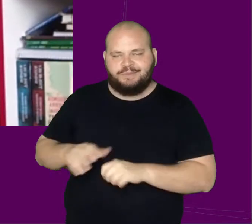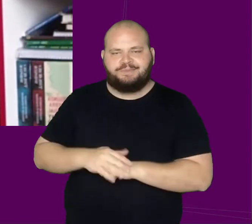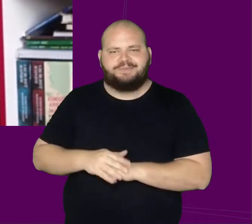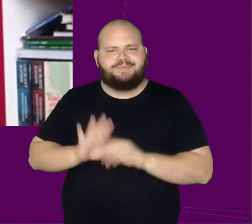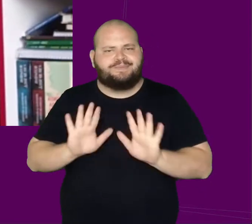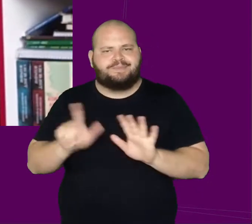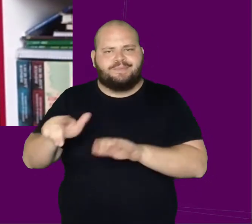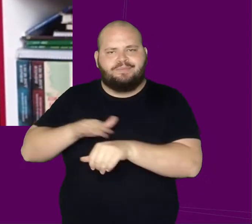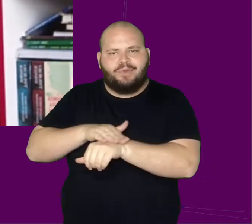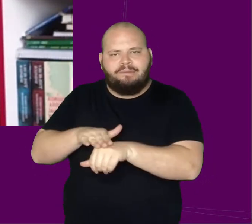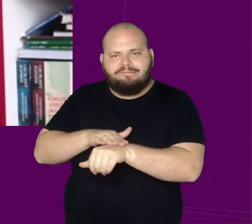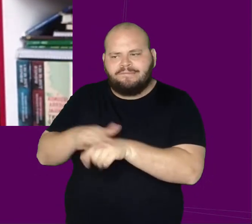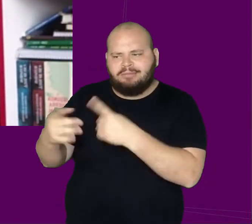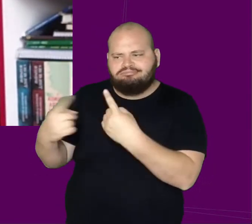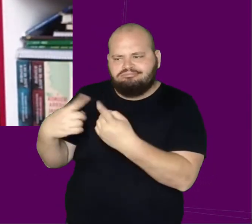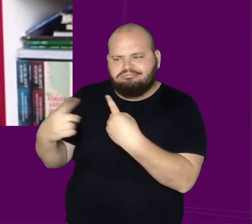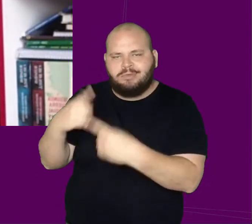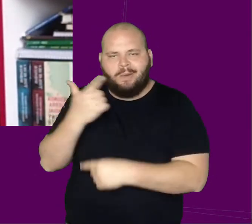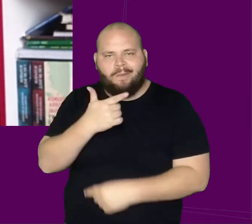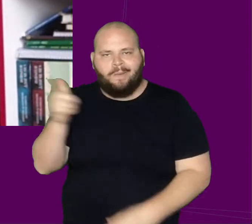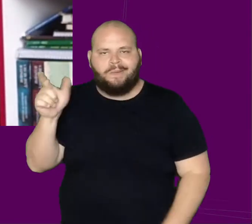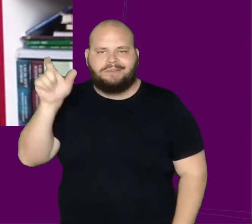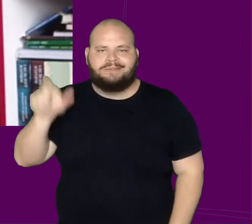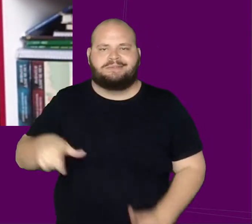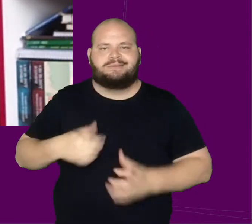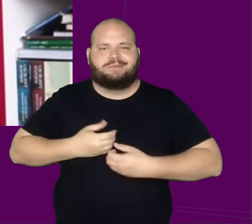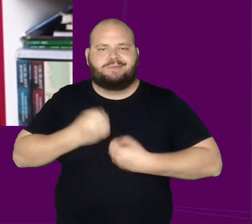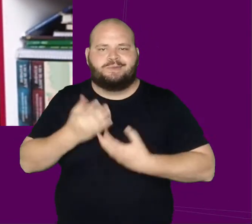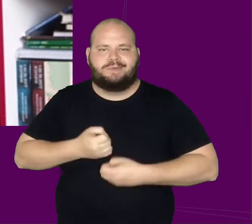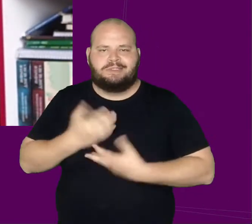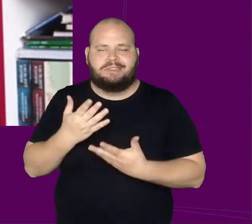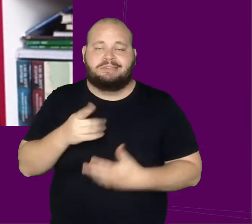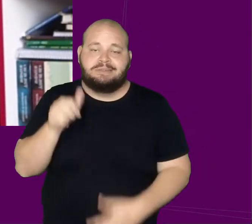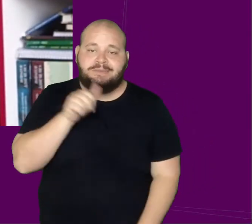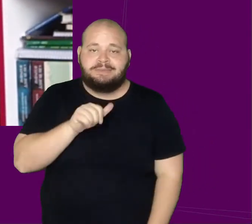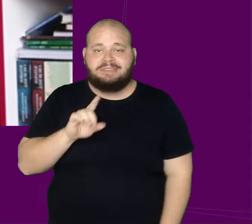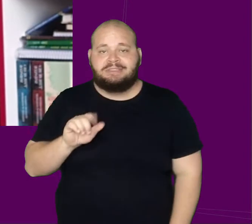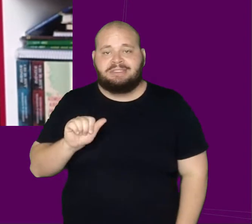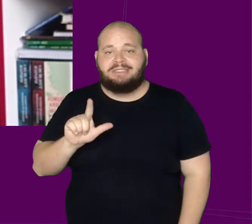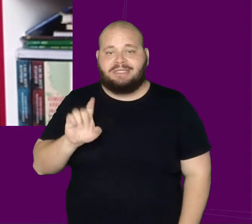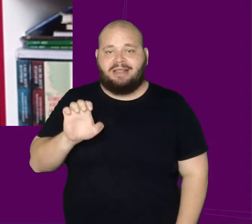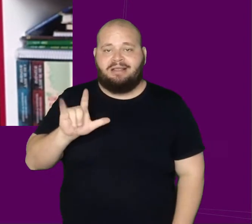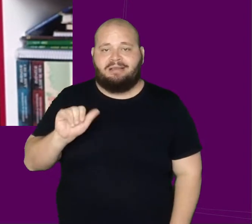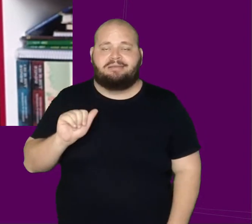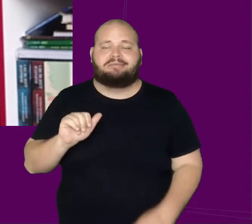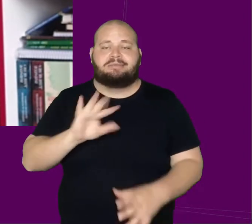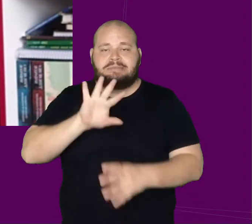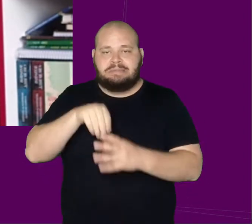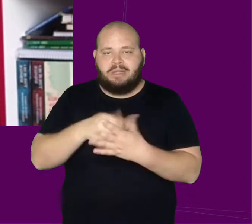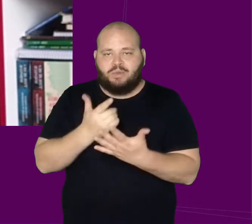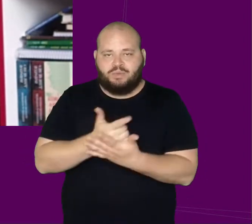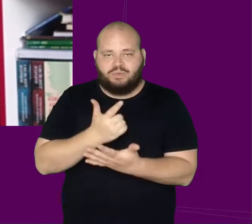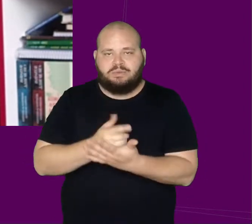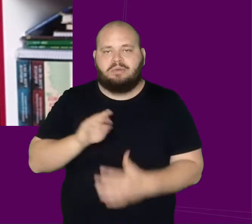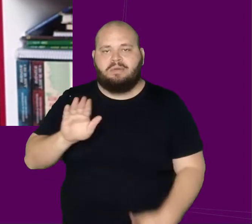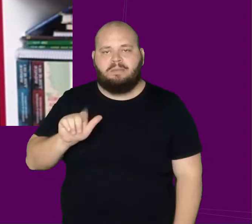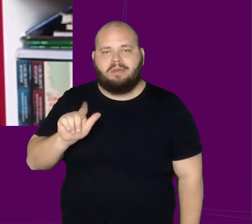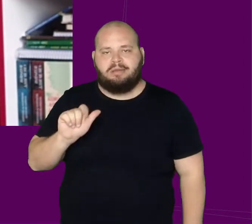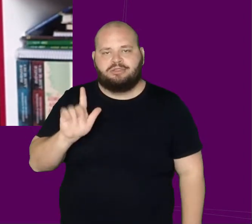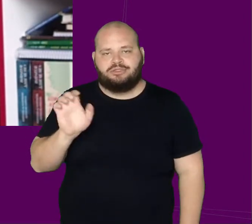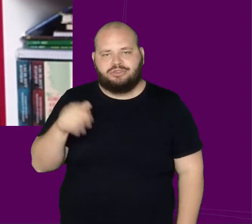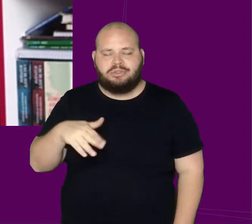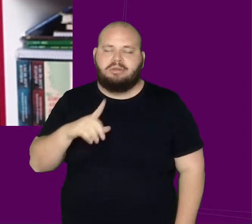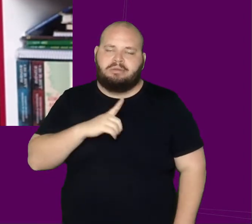Essa conversa com outros poetas é um outro ponto importante da obra da Adélia. Dentro do Bagagem, a gente vai ver poemas